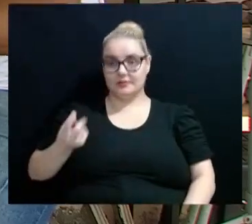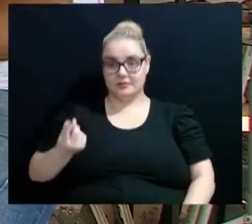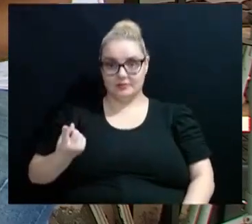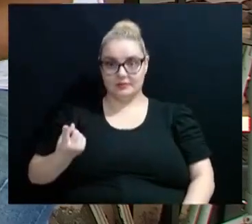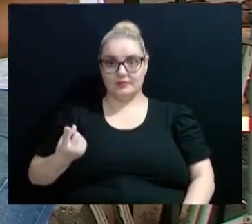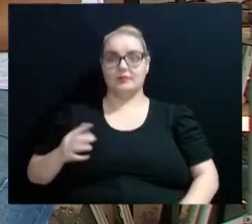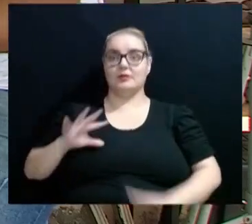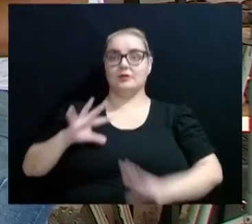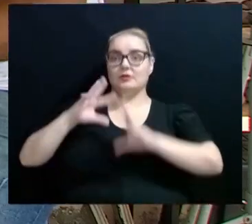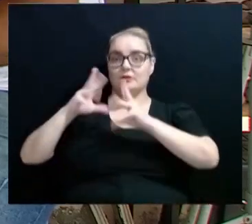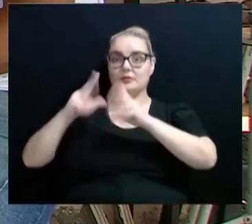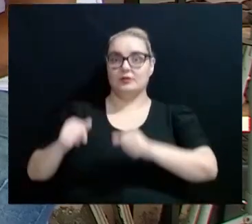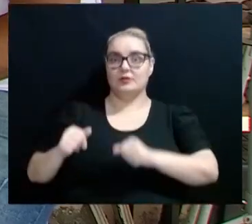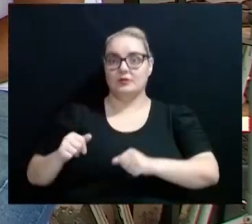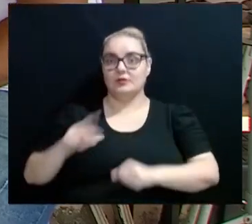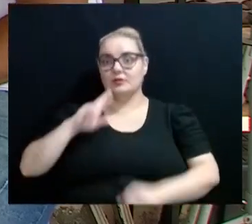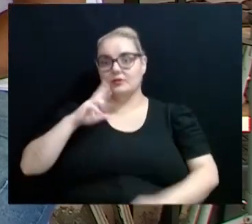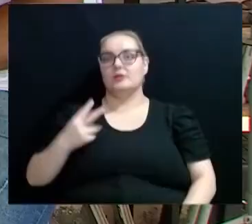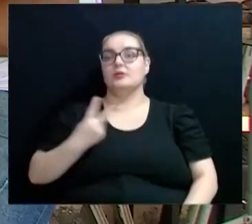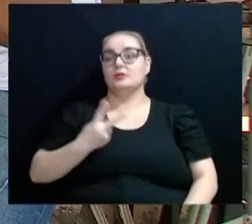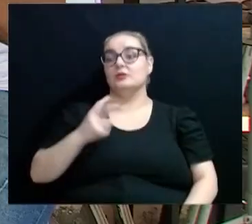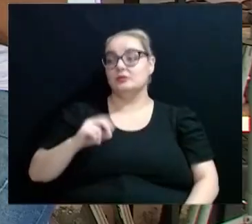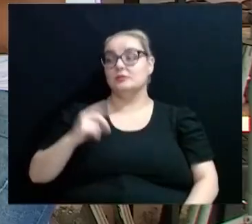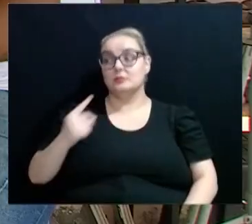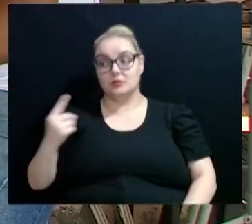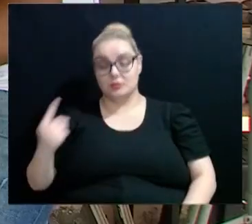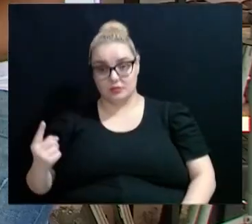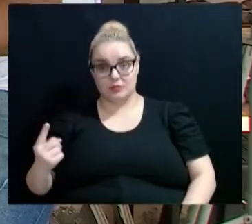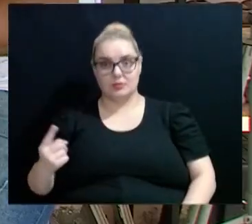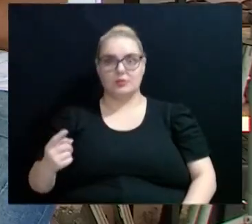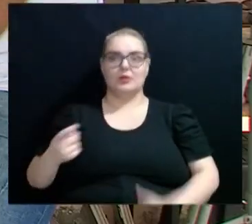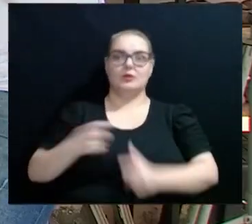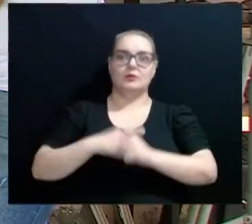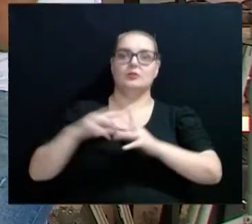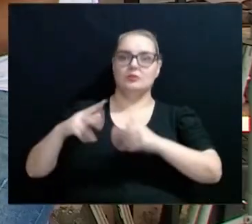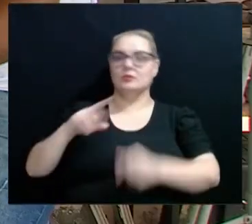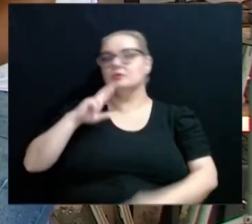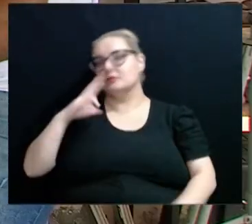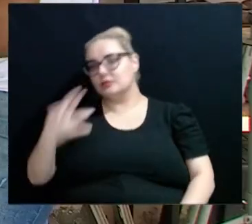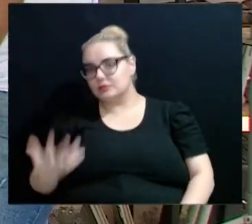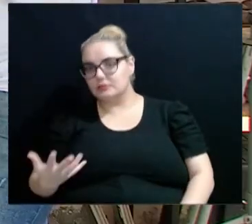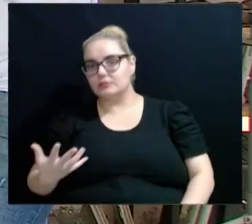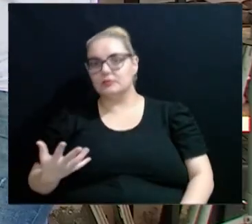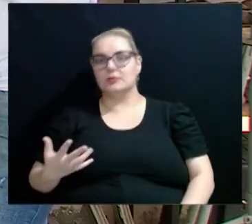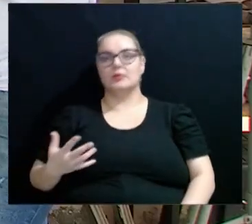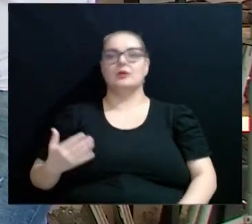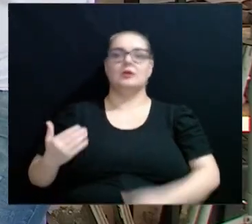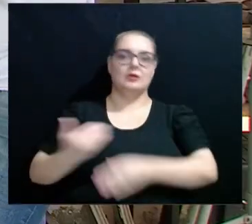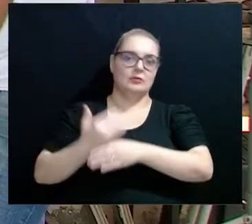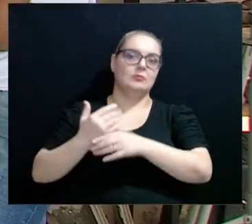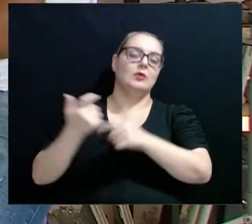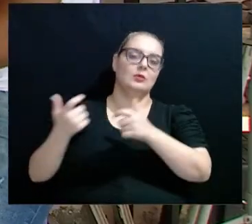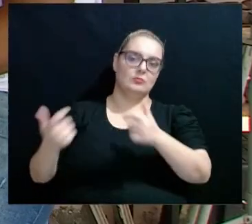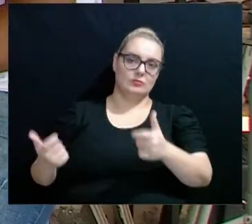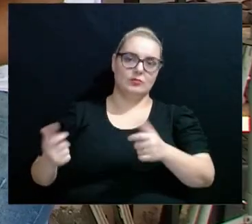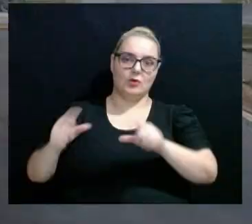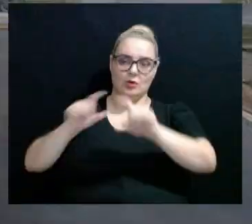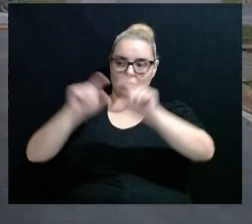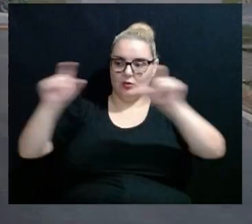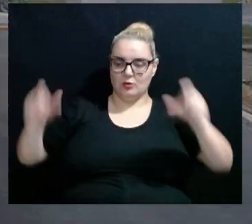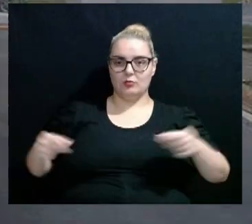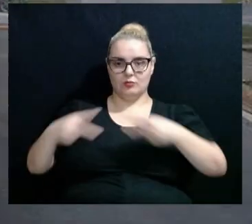governo. declarações. E aí assim, você foi correr atrás de tudo isso. Aí quando foi em 2021 eu resolvi esses problemas todos. 2011 eu resolvi